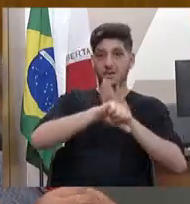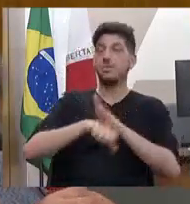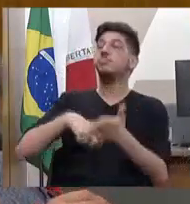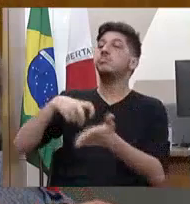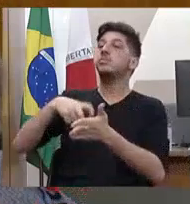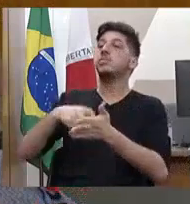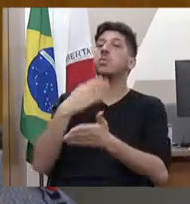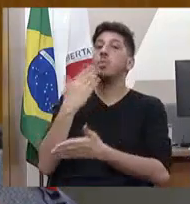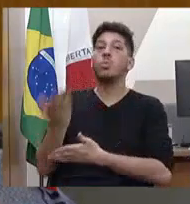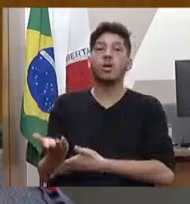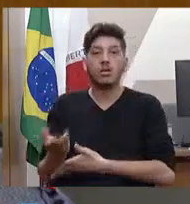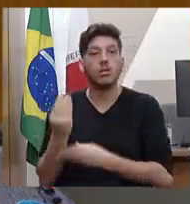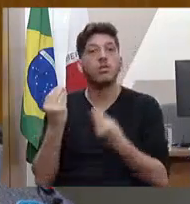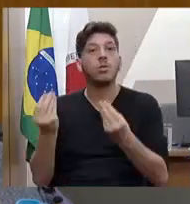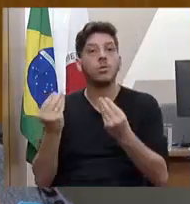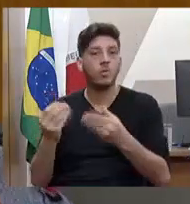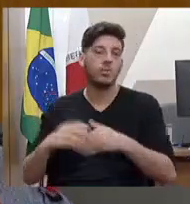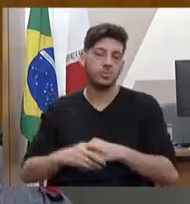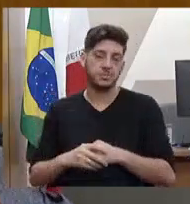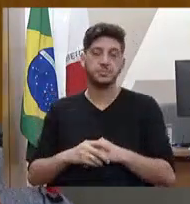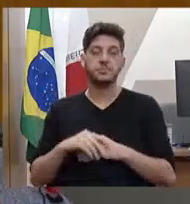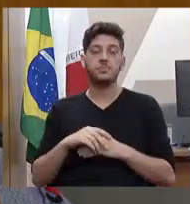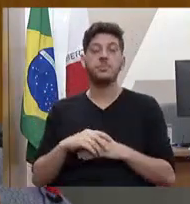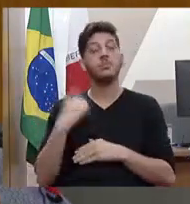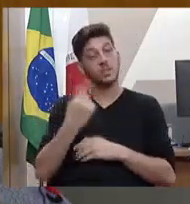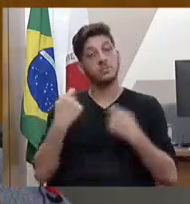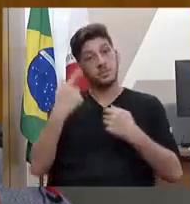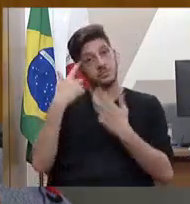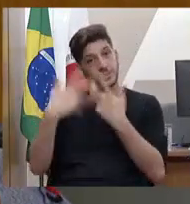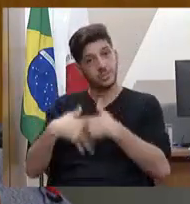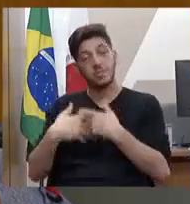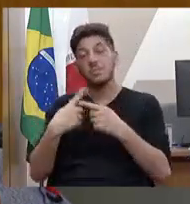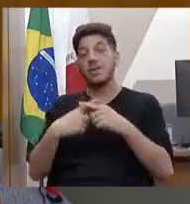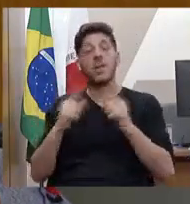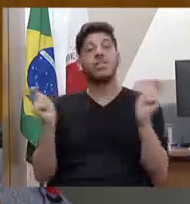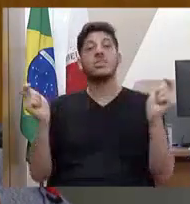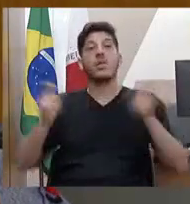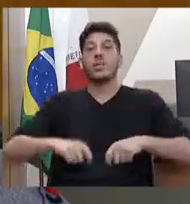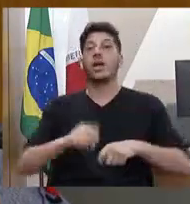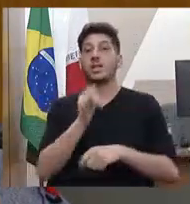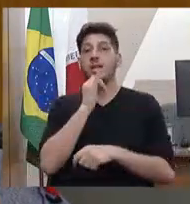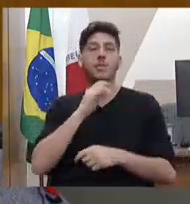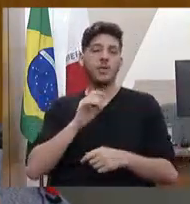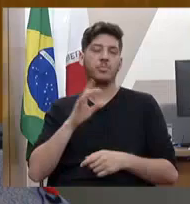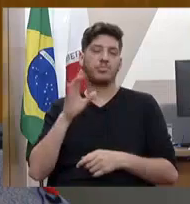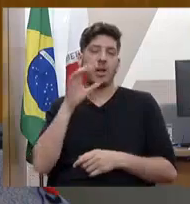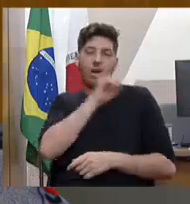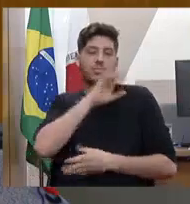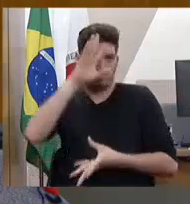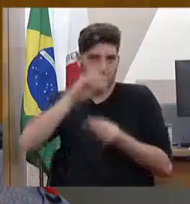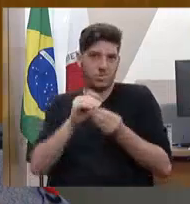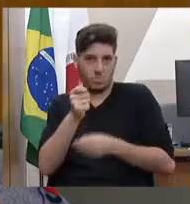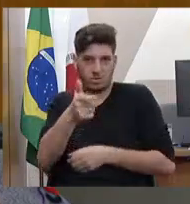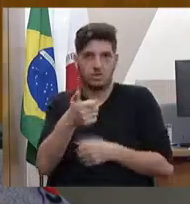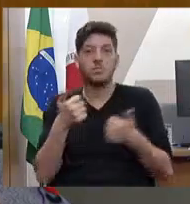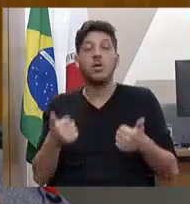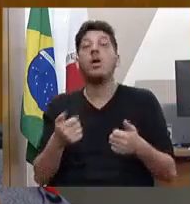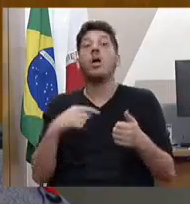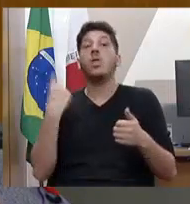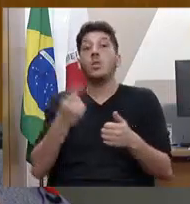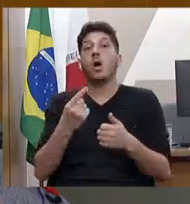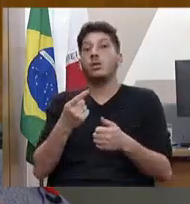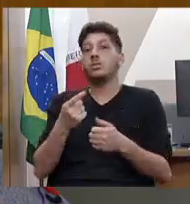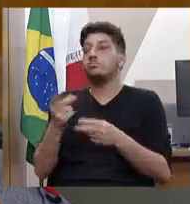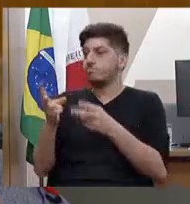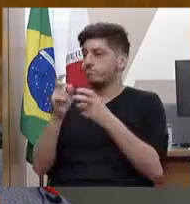pelo Poder Judiciário contra o patronal porque não dá pra gente continuar eu já tô concluindo mesmo Continua vendo o cara